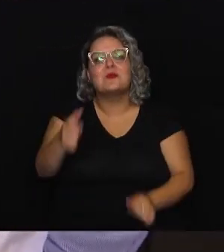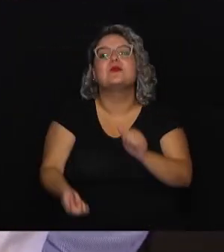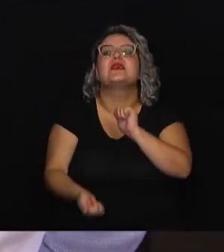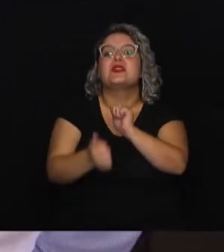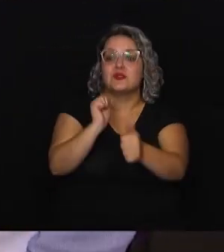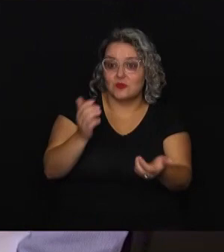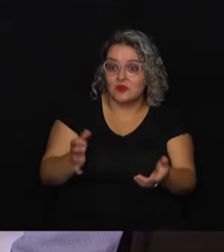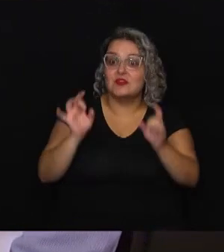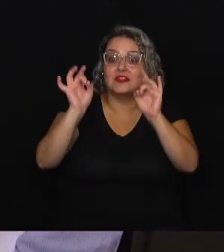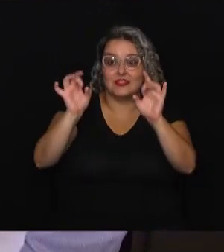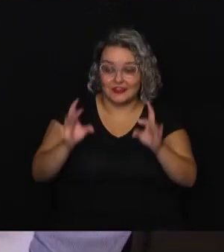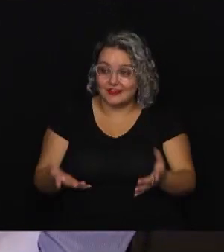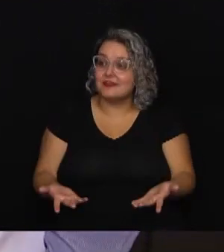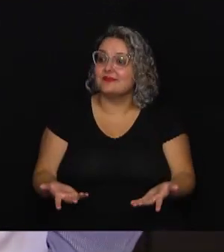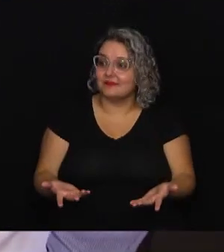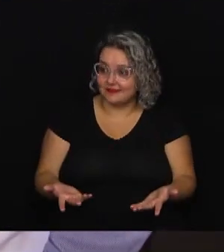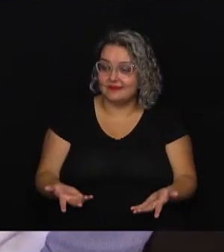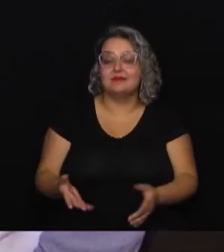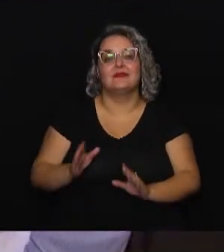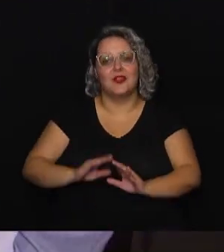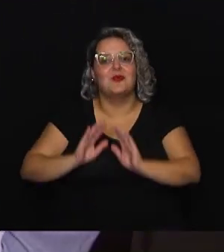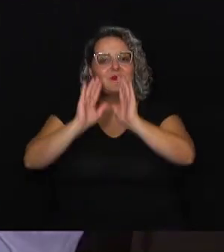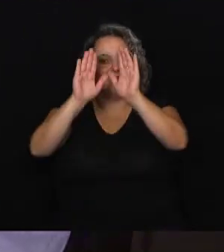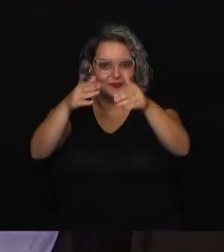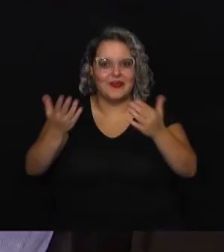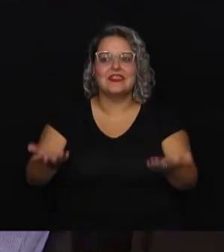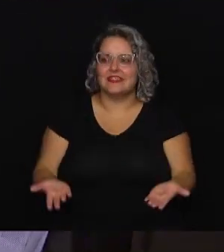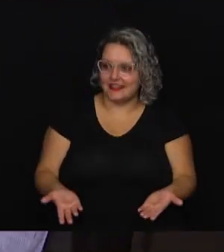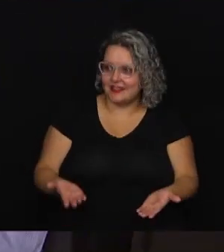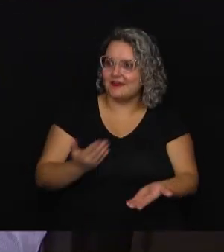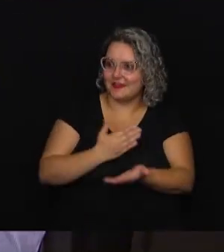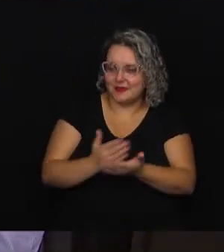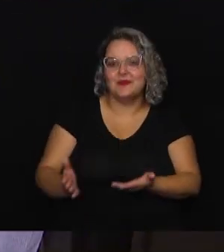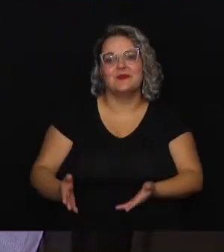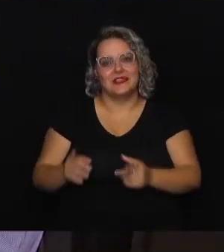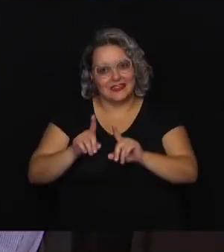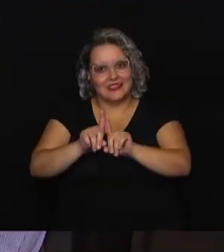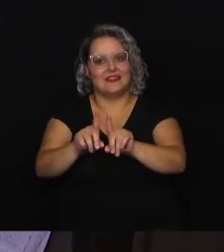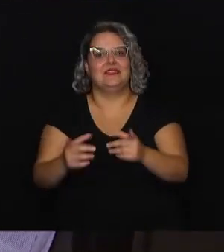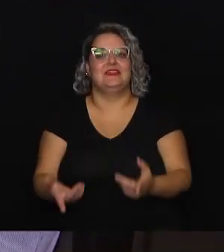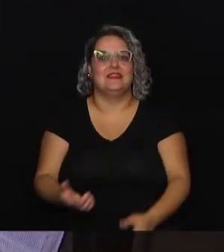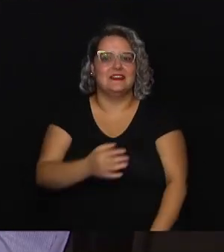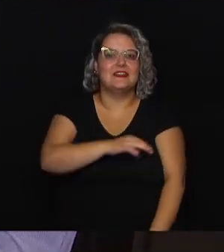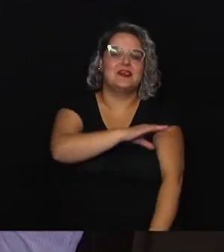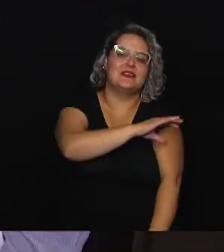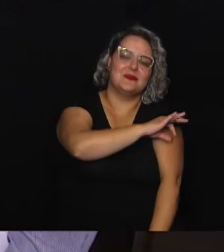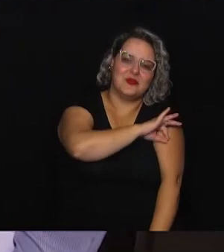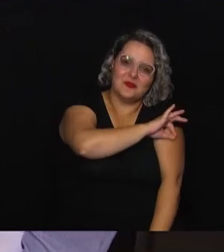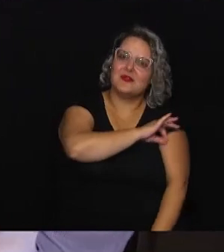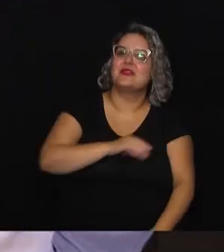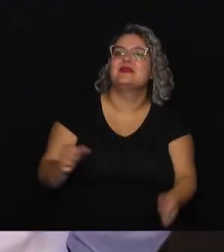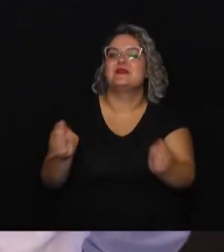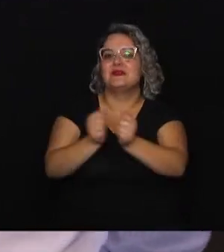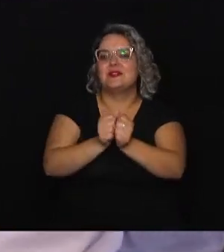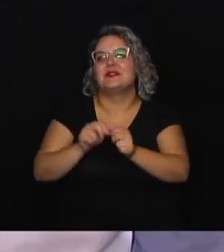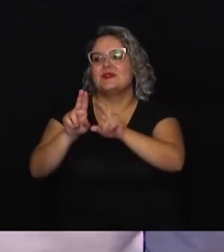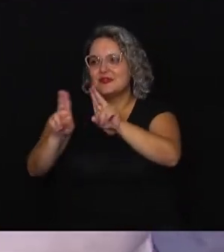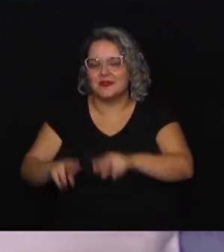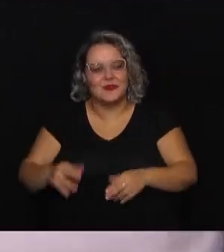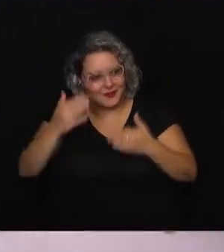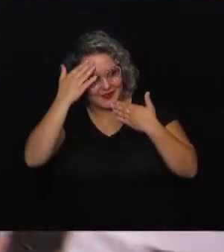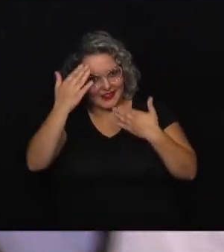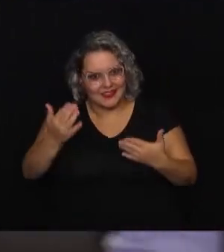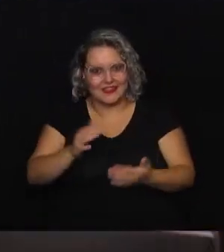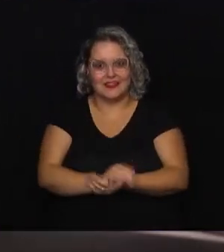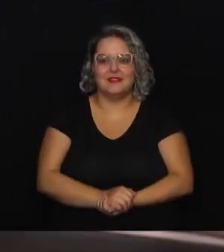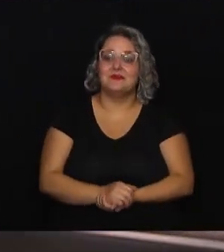em especial, o basquete, que vai iniciar agora com essa parceria Campinas-Unimed. Então tá bom, muito obrigado pela entrevista. Eu que agradeço, valeu.